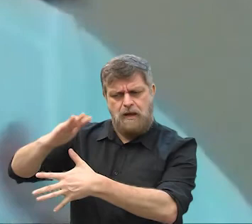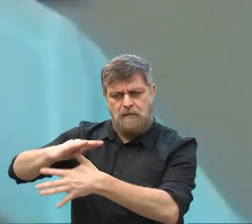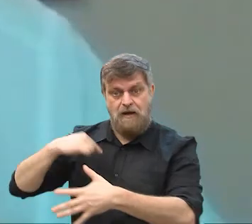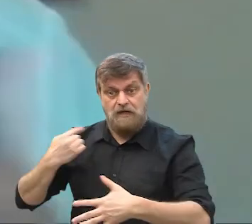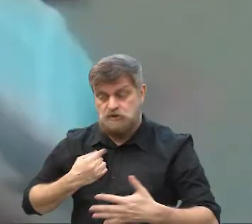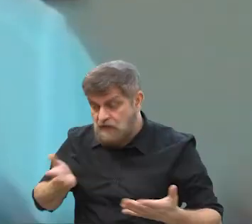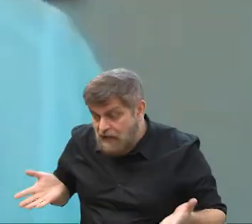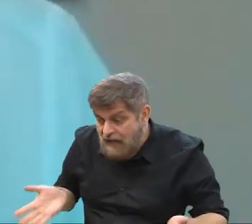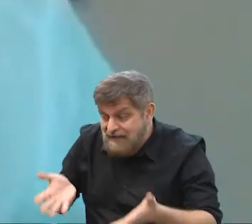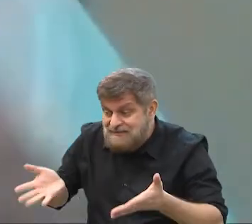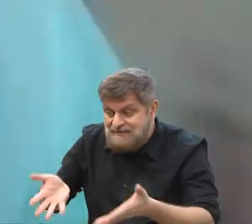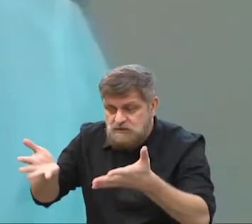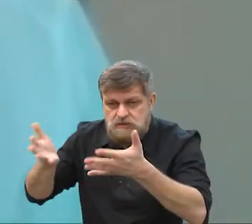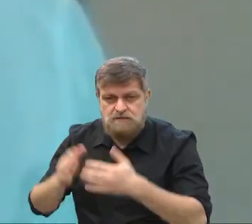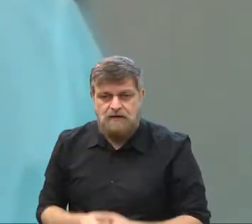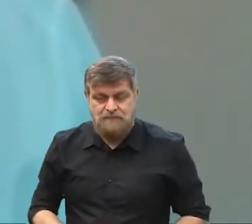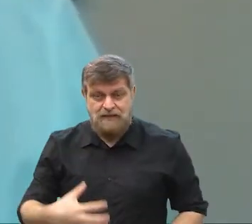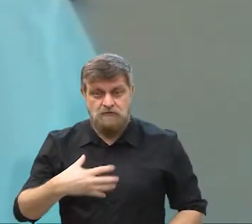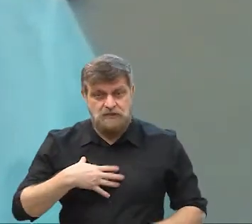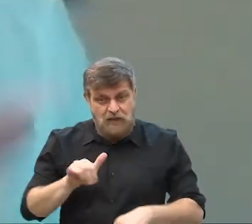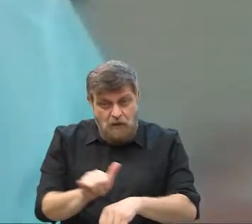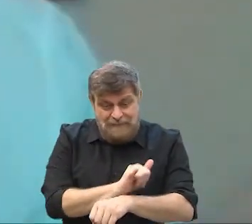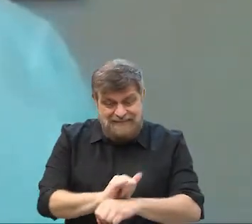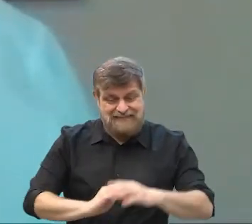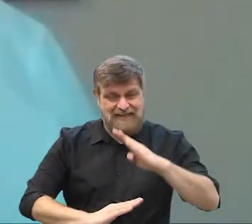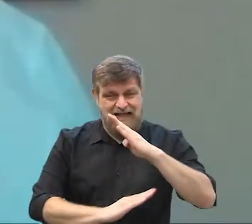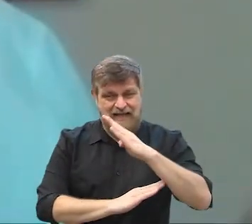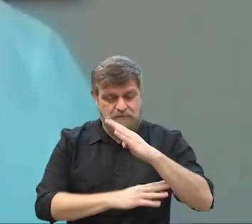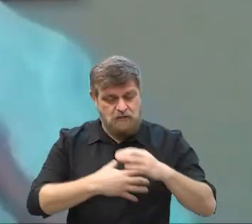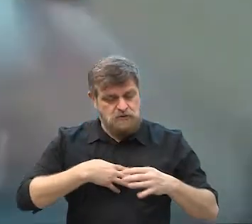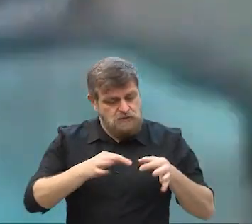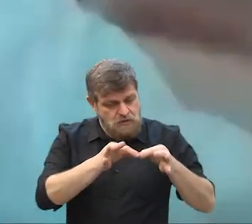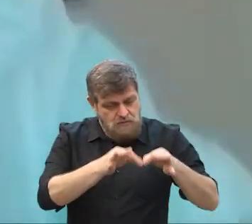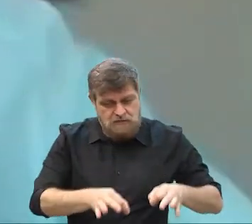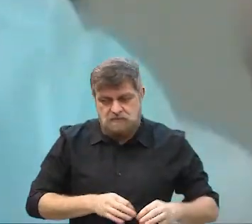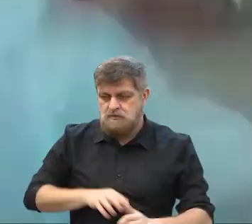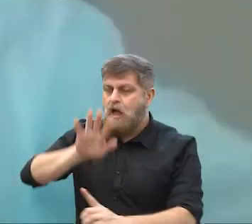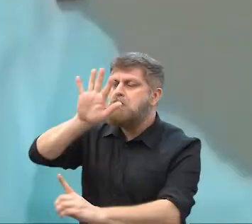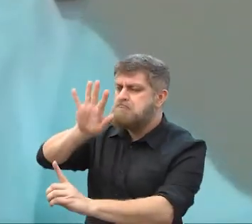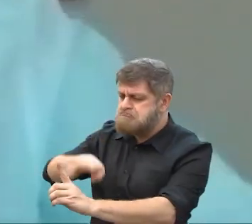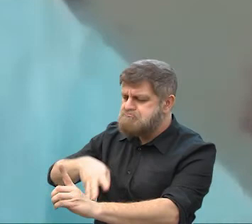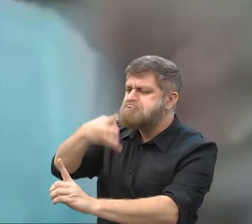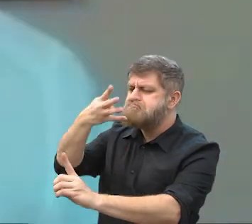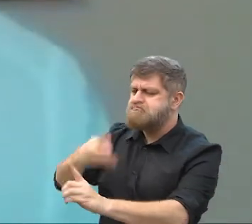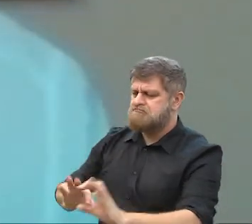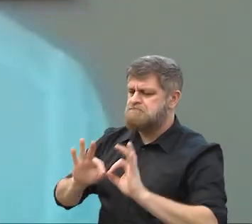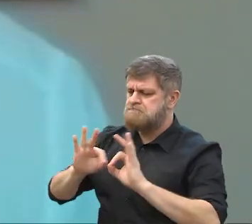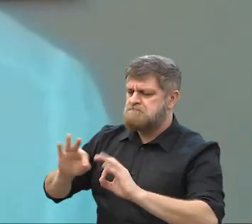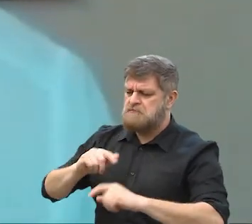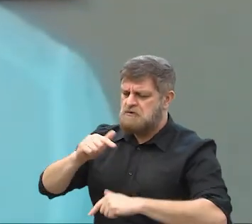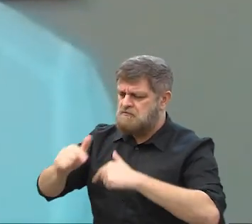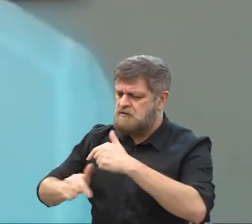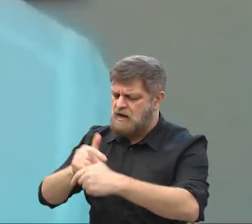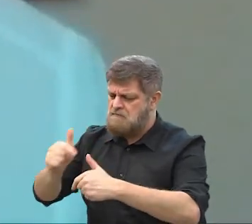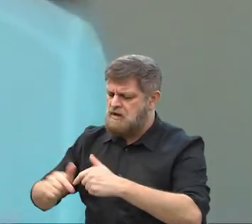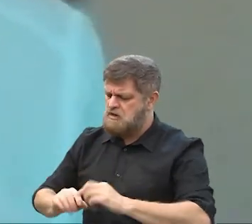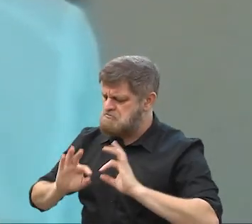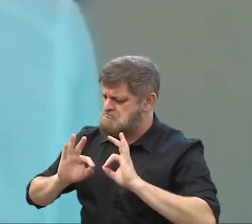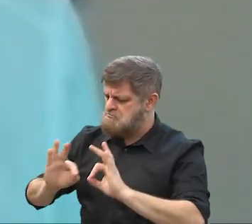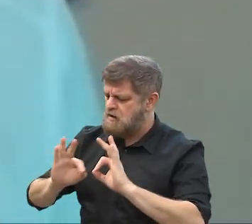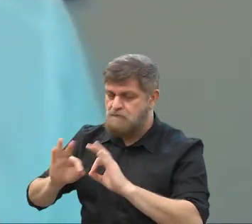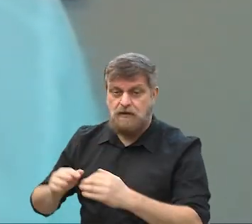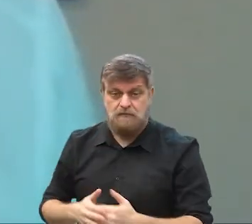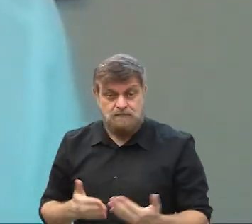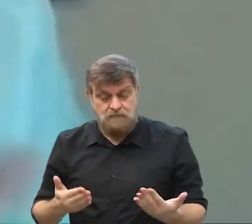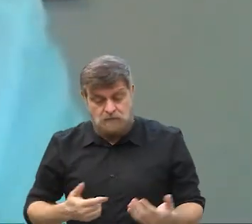uma maneira humilde da Casa do Povo reconhecer o trabalho dessas pessoas. E,